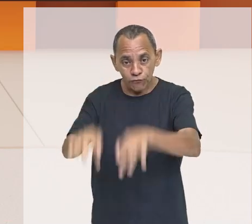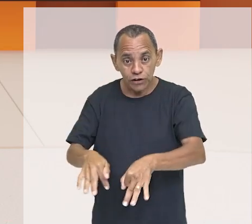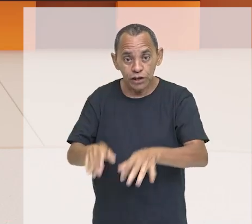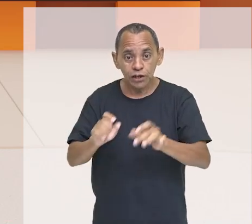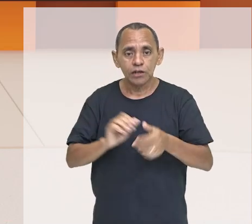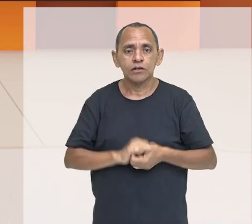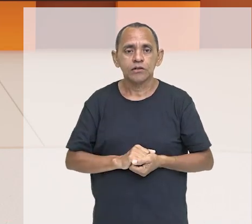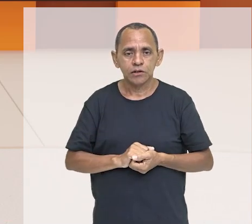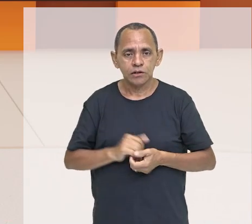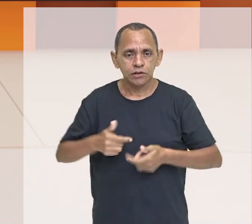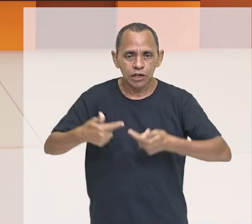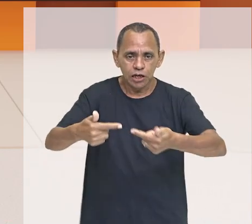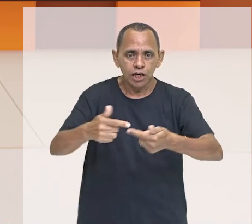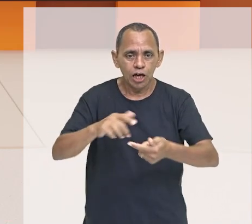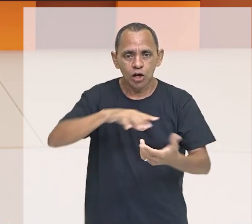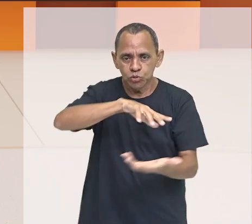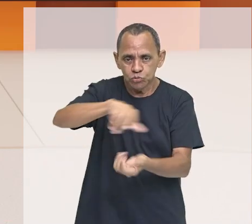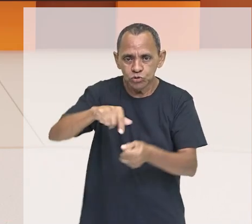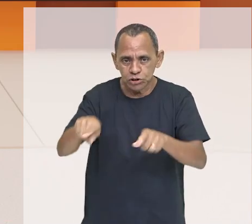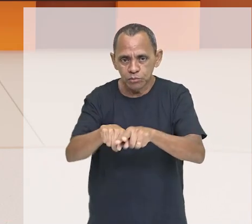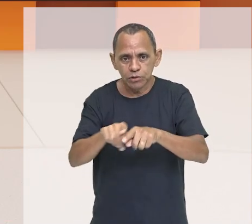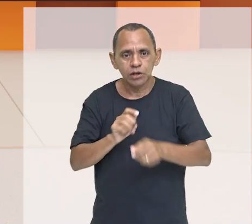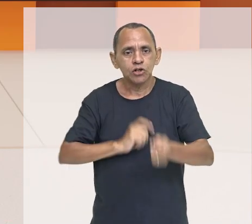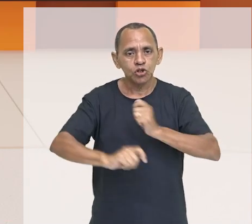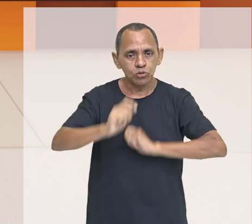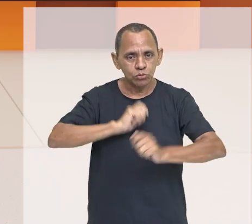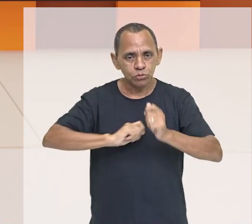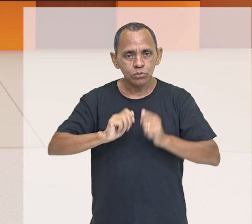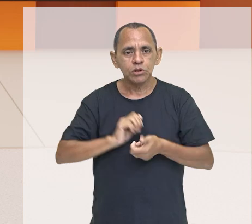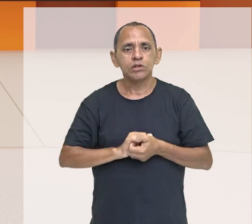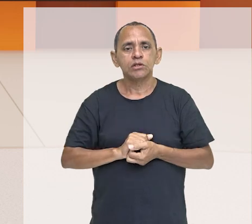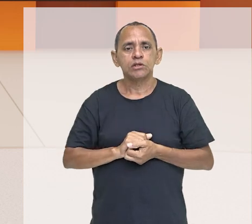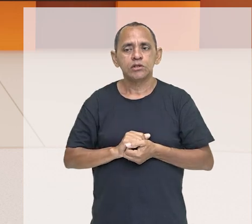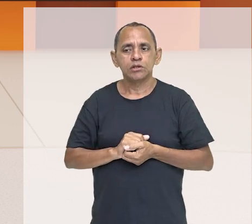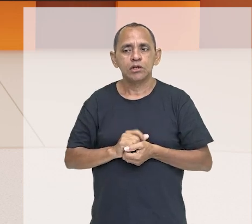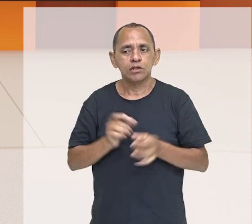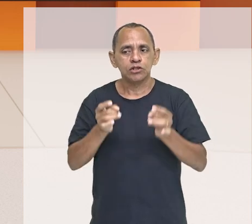ou nazifascista, economia de mercado,